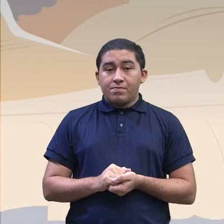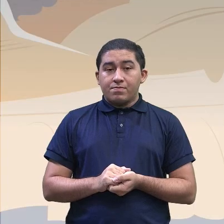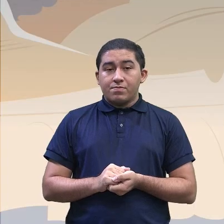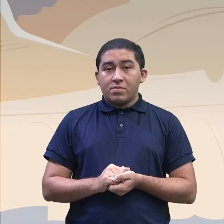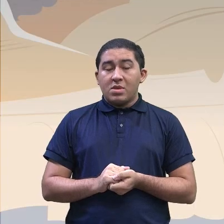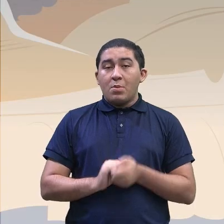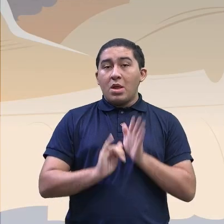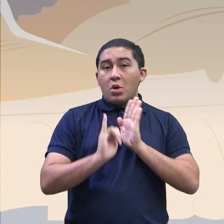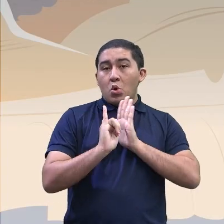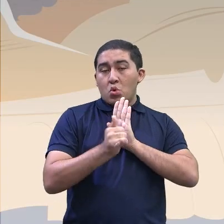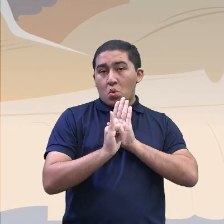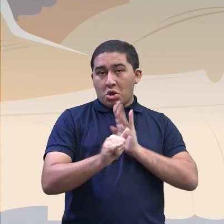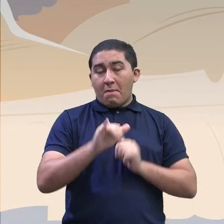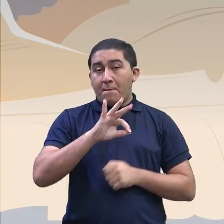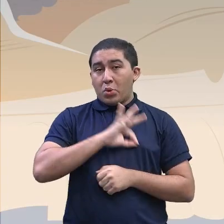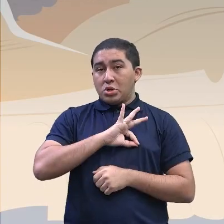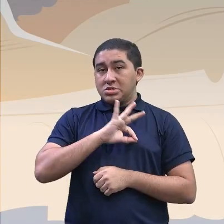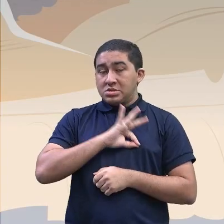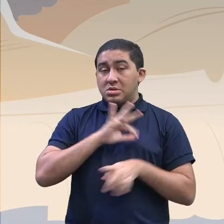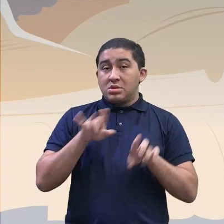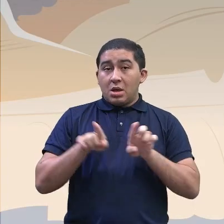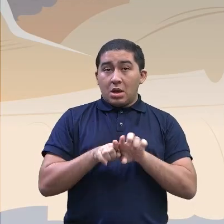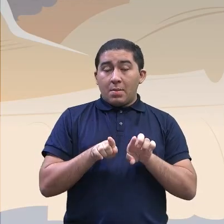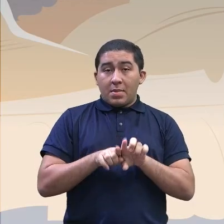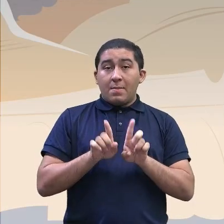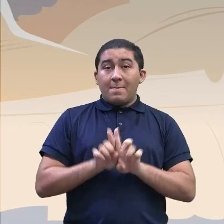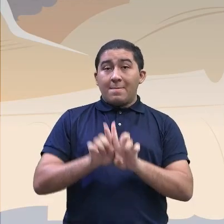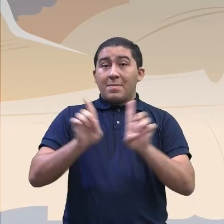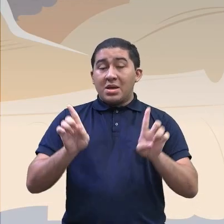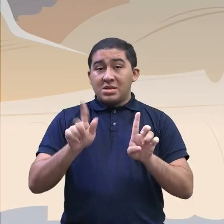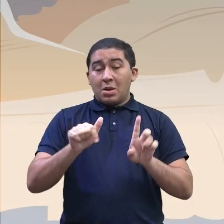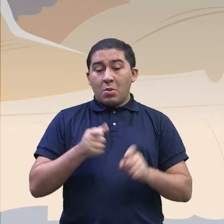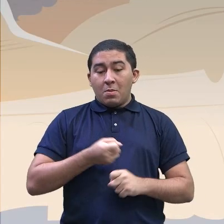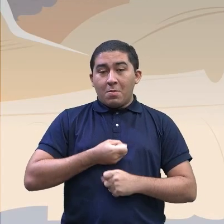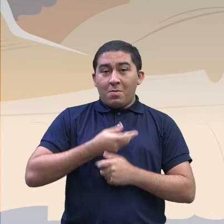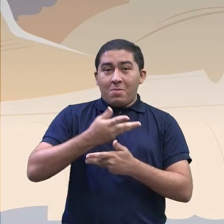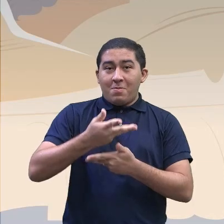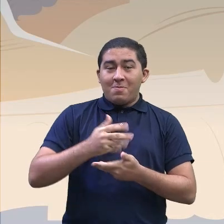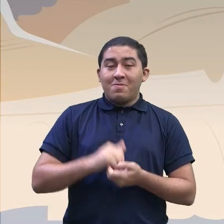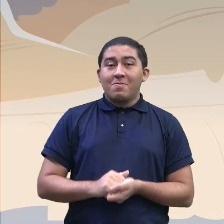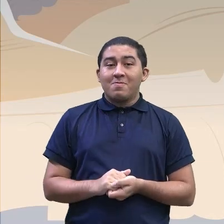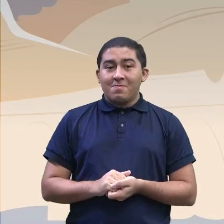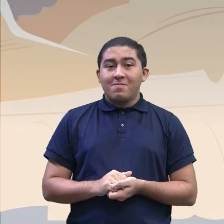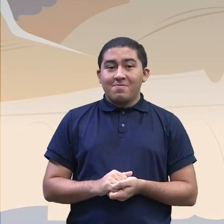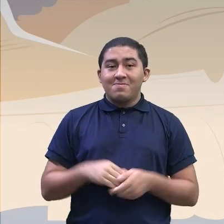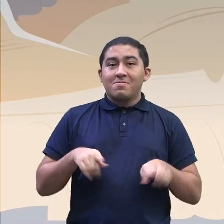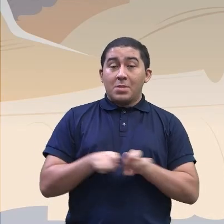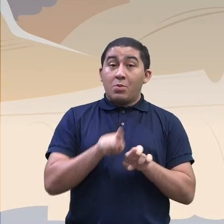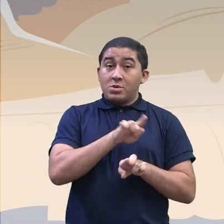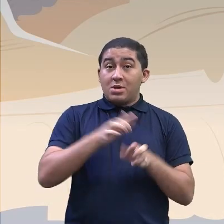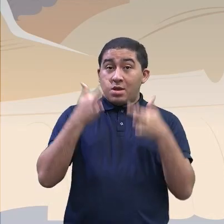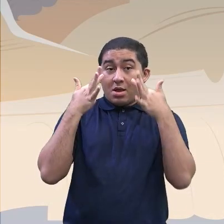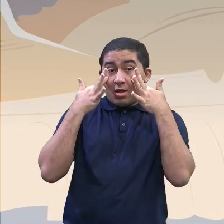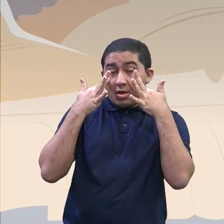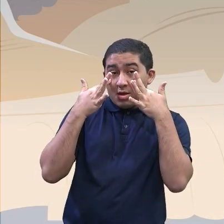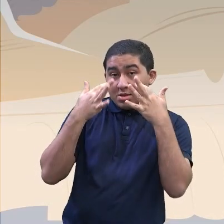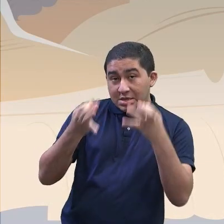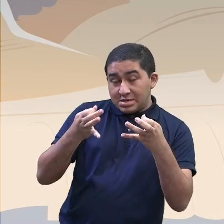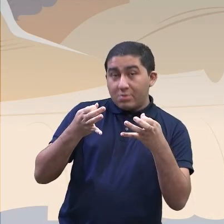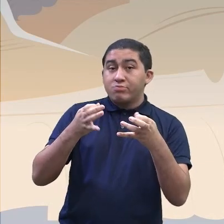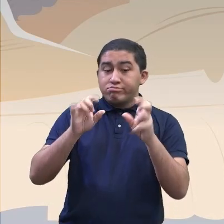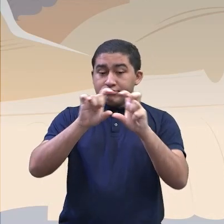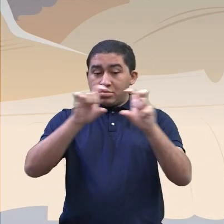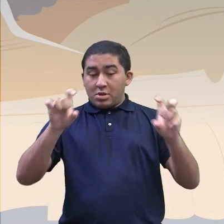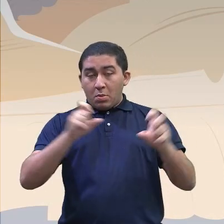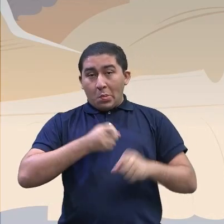crônica policial também, né? Só que ele vai estar em forma de poema, tá? Aí vocês vão prestar atenção na letra do